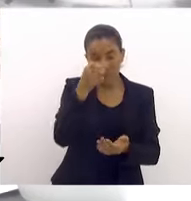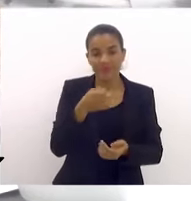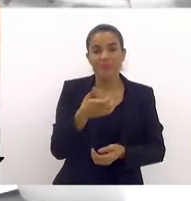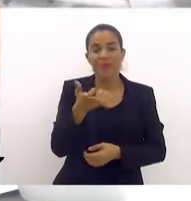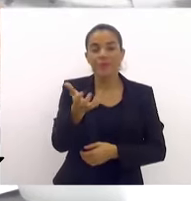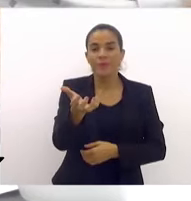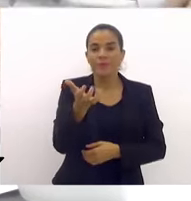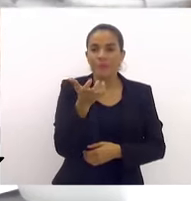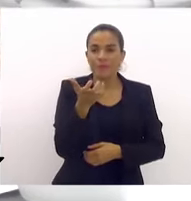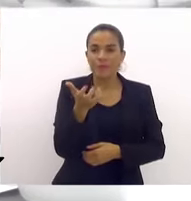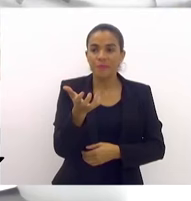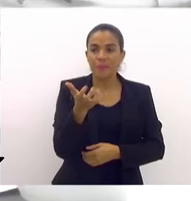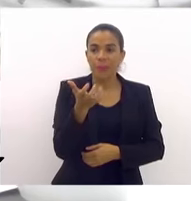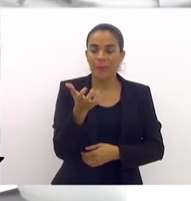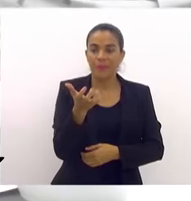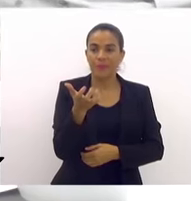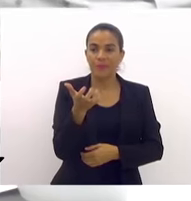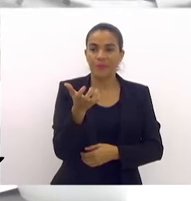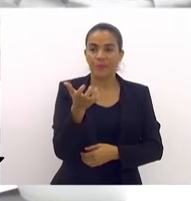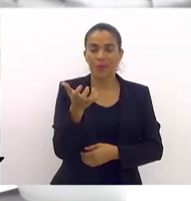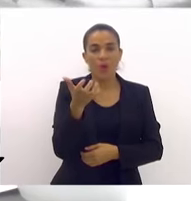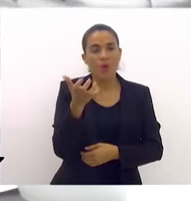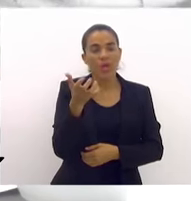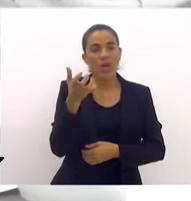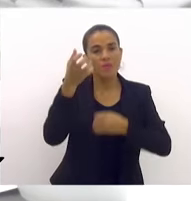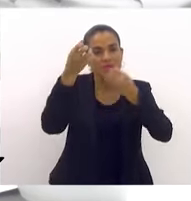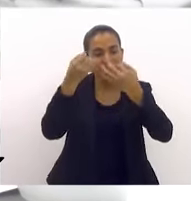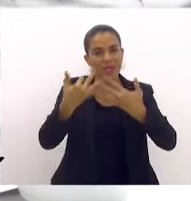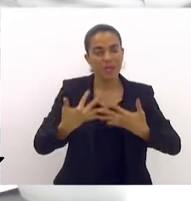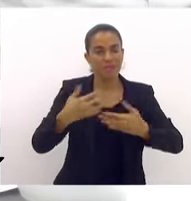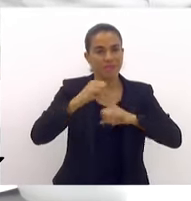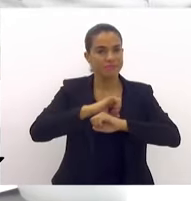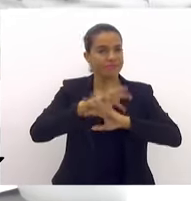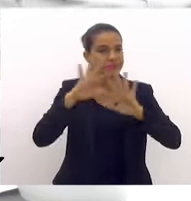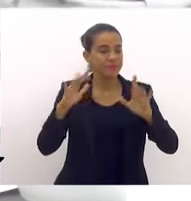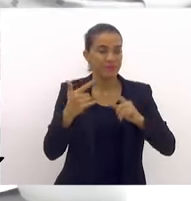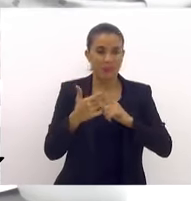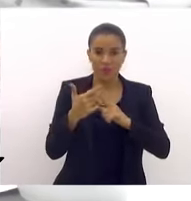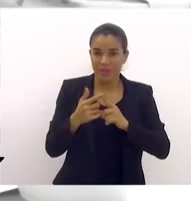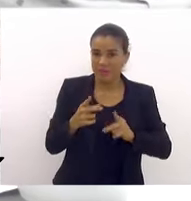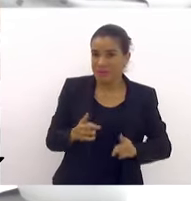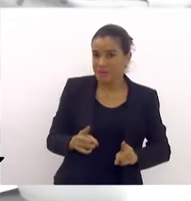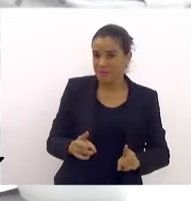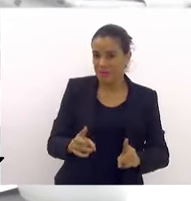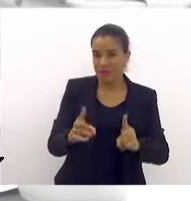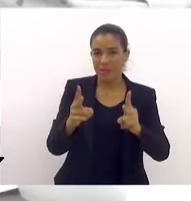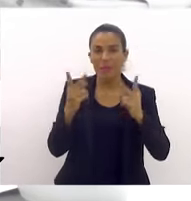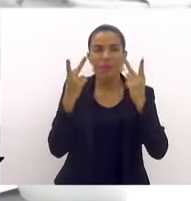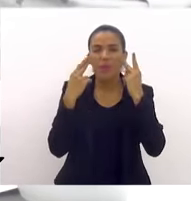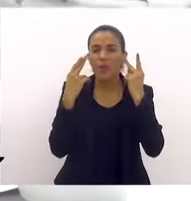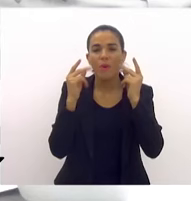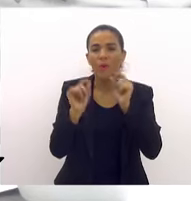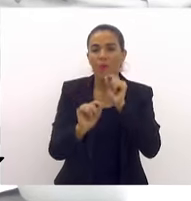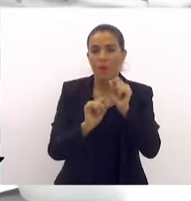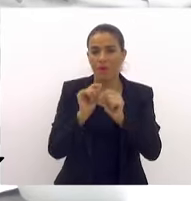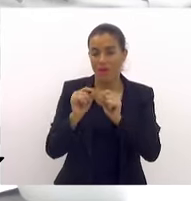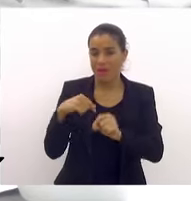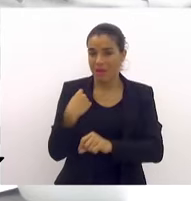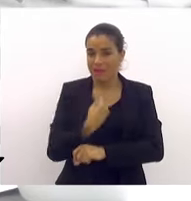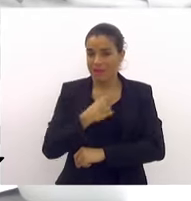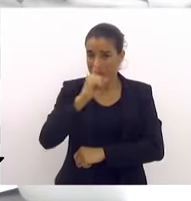queria um esclarecimento. Por quê? Porque, normalmente, tudo que a gente